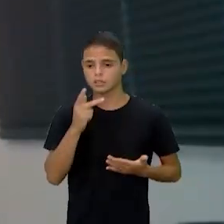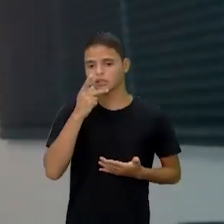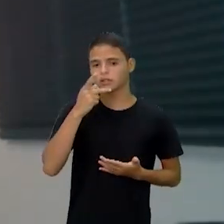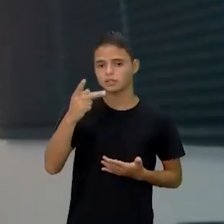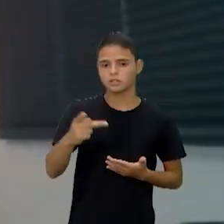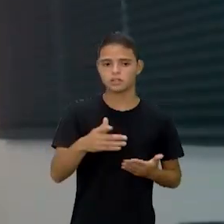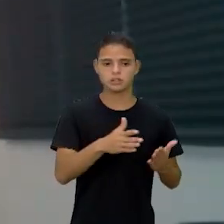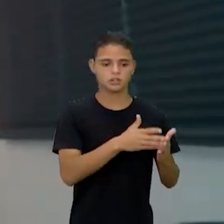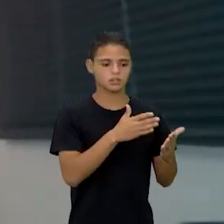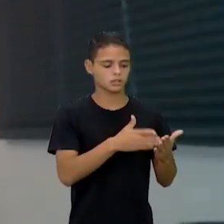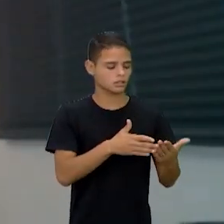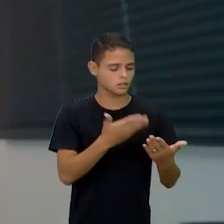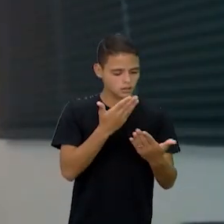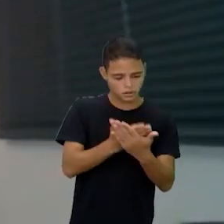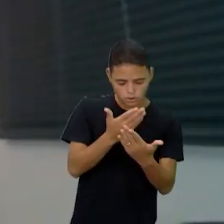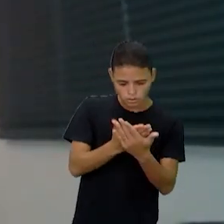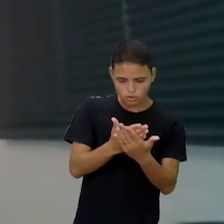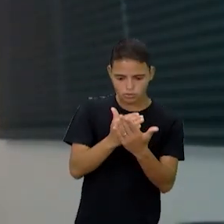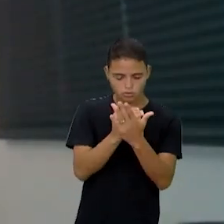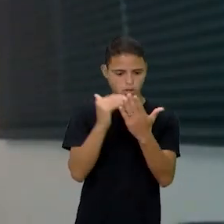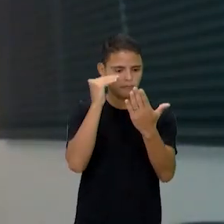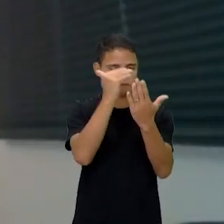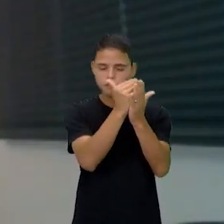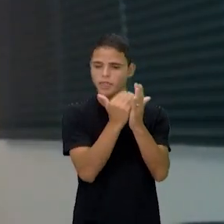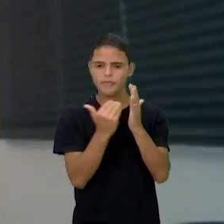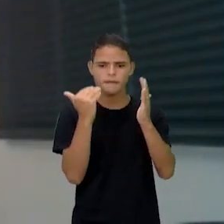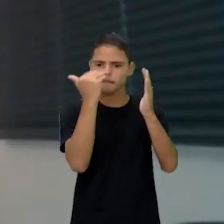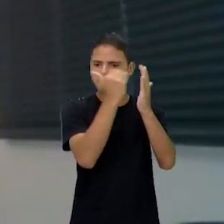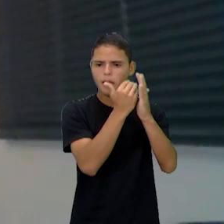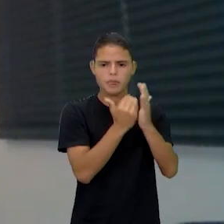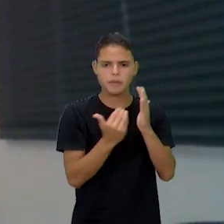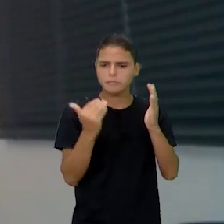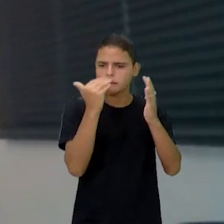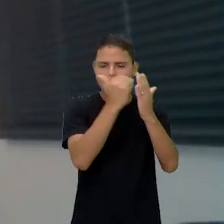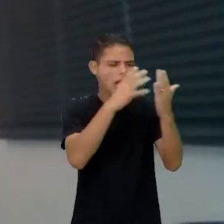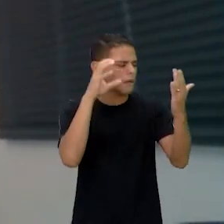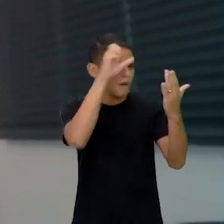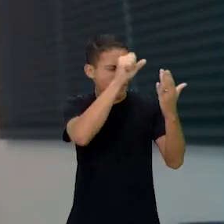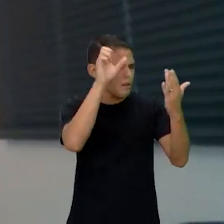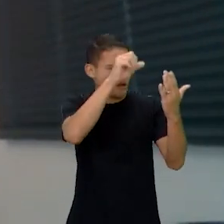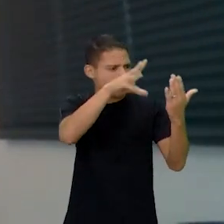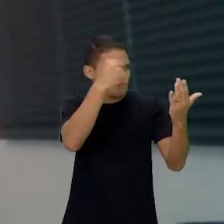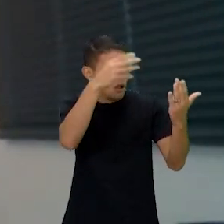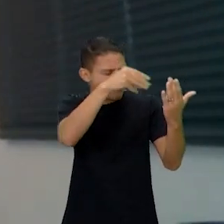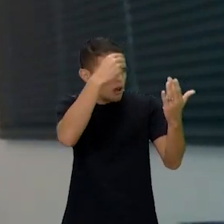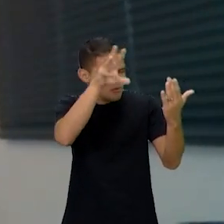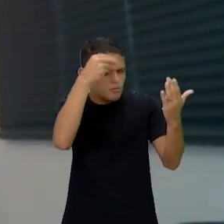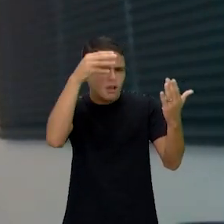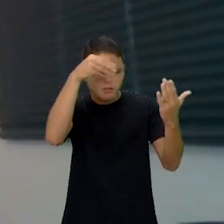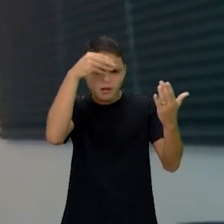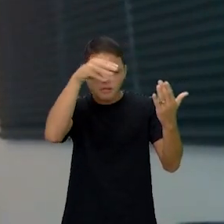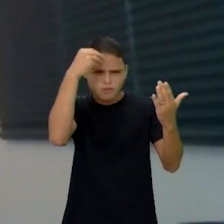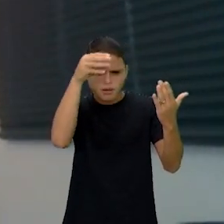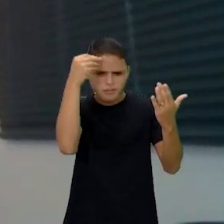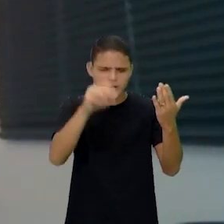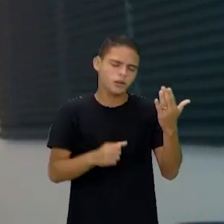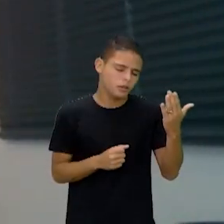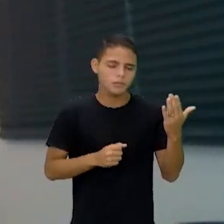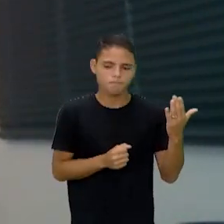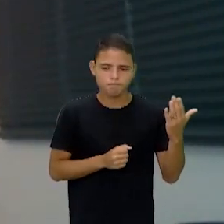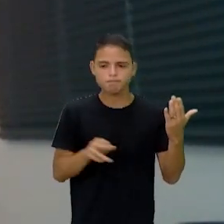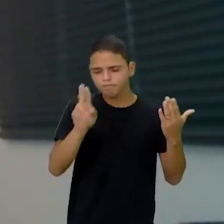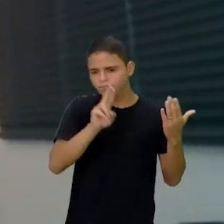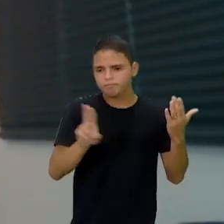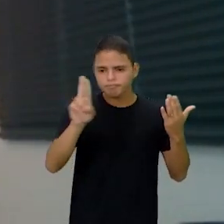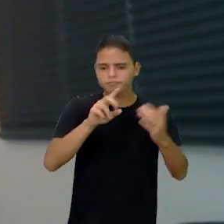um caderno da mochila, e aí fazem alguma atividade diferente, ou procuram um livro, fazem uma leitura, ocupam um tempo